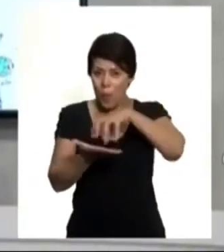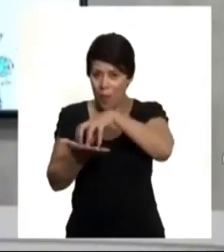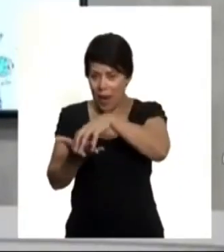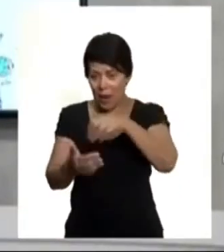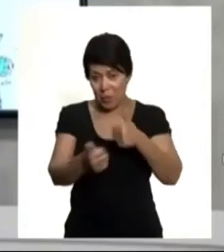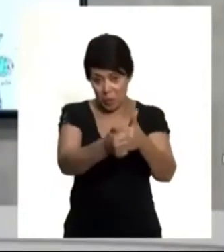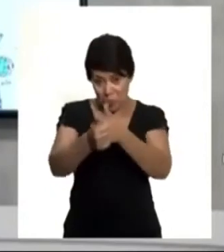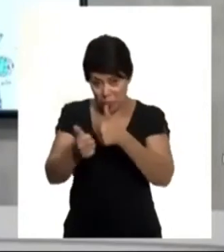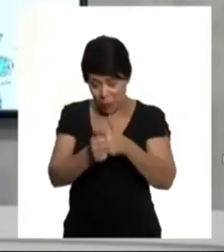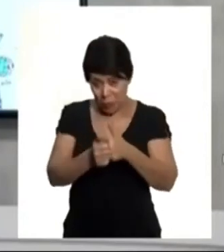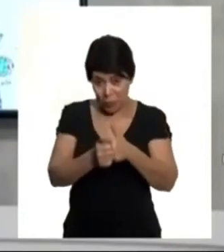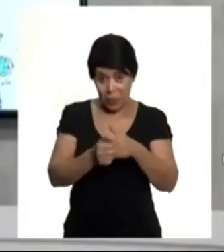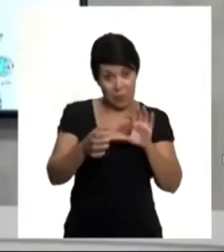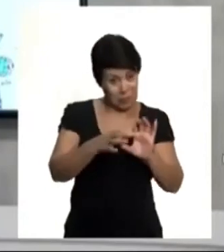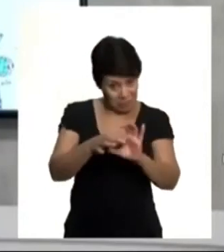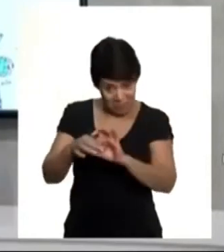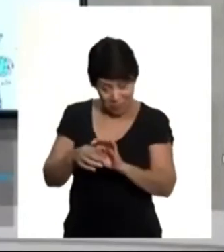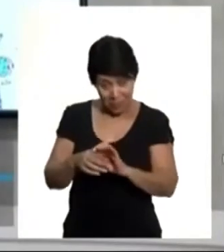É a conurbação